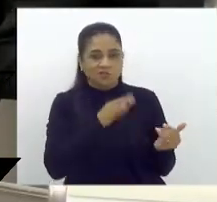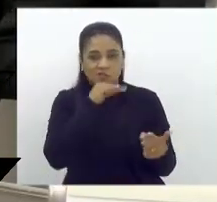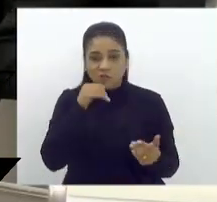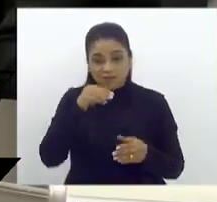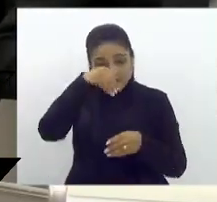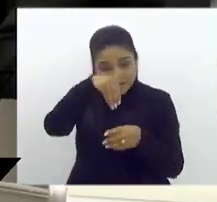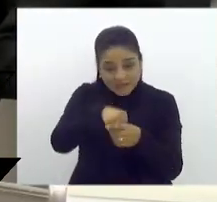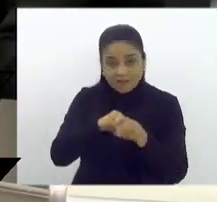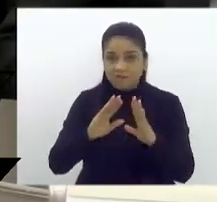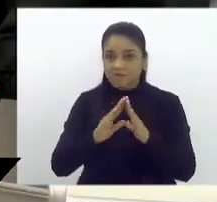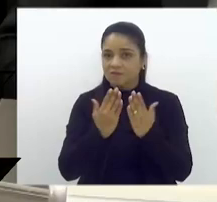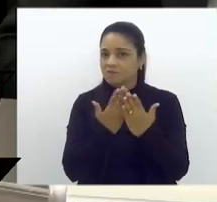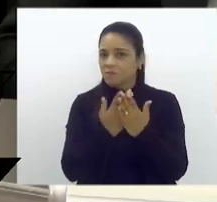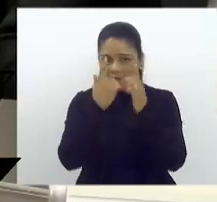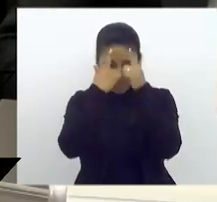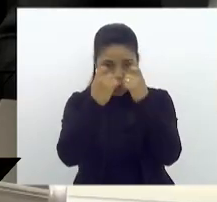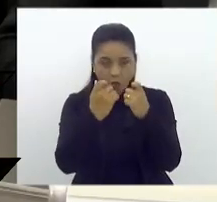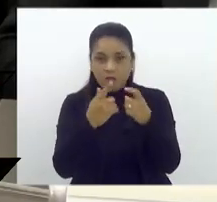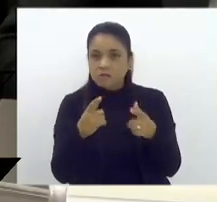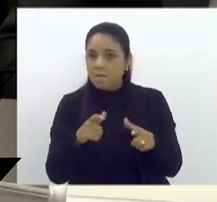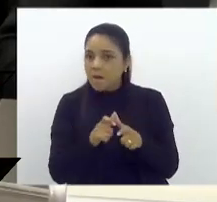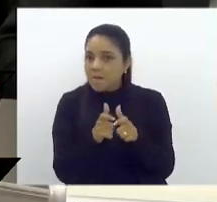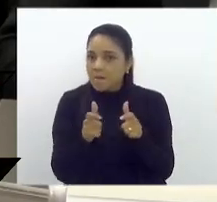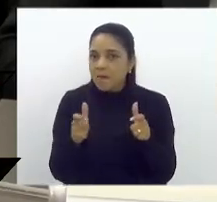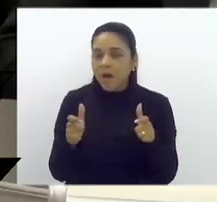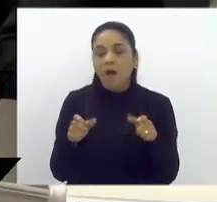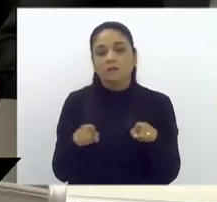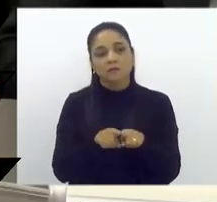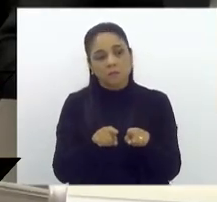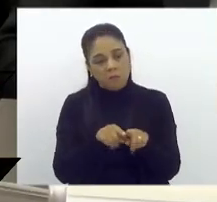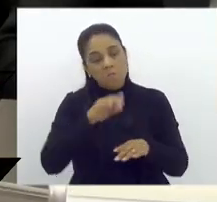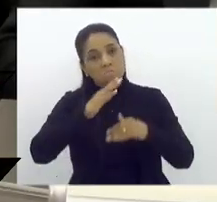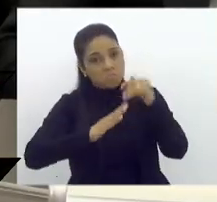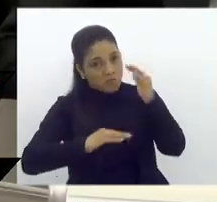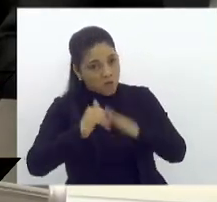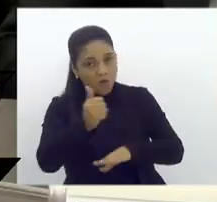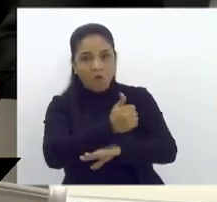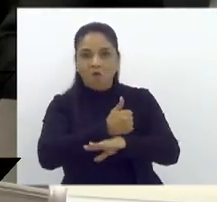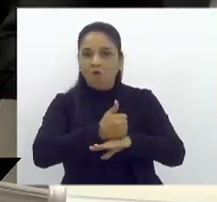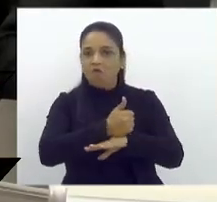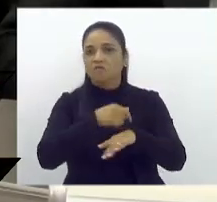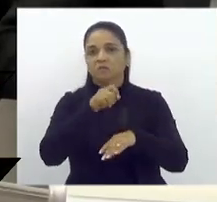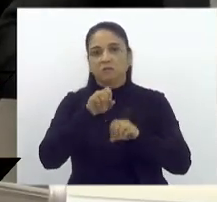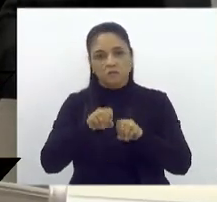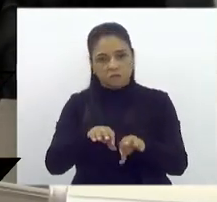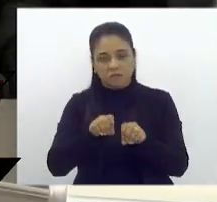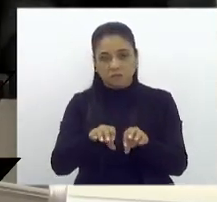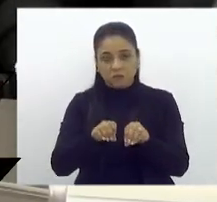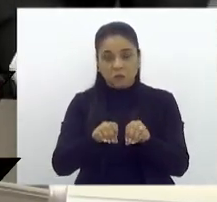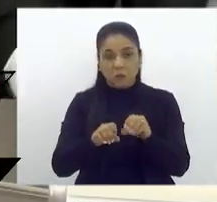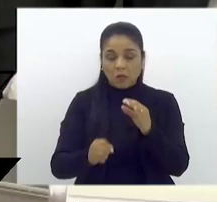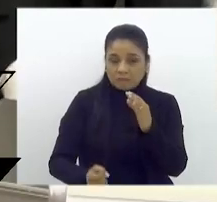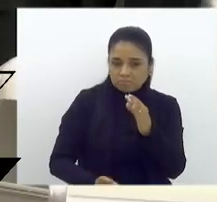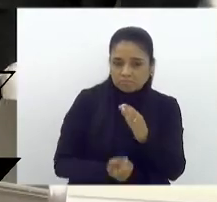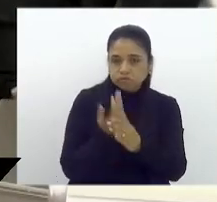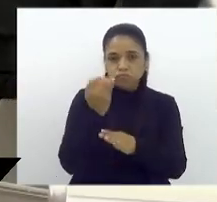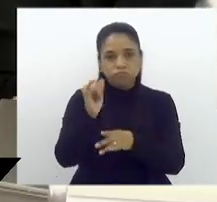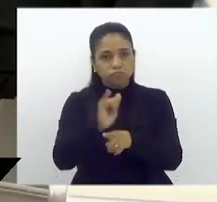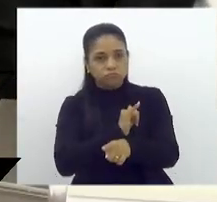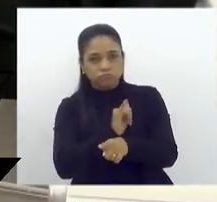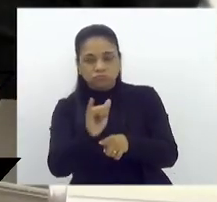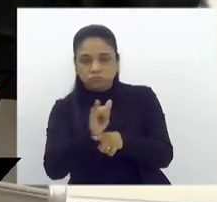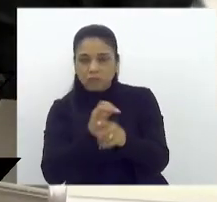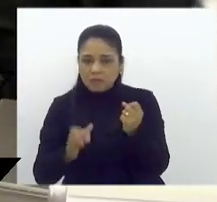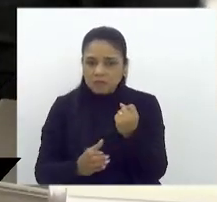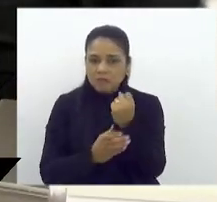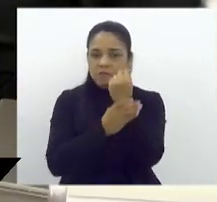ensino. Aliás, não só contra crianças e adolescentes, como também de profissionais de educação. Então, você criar mecanismos de garantir